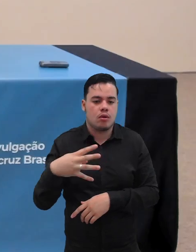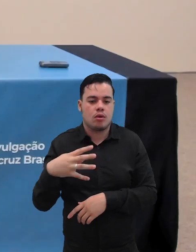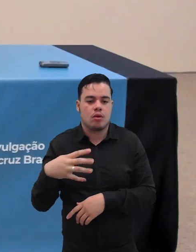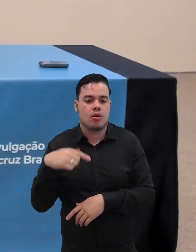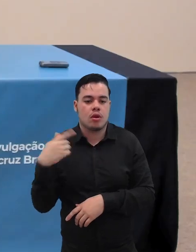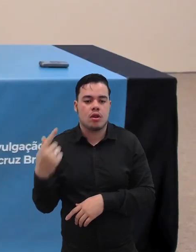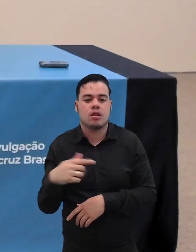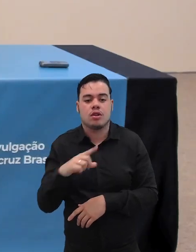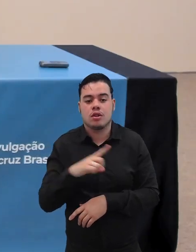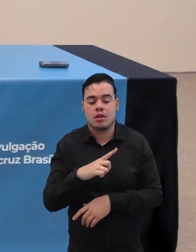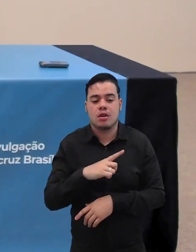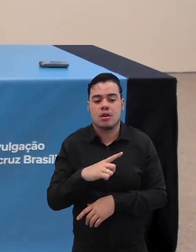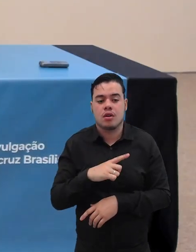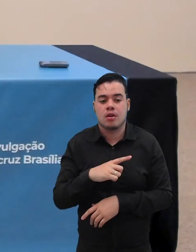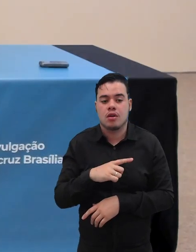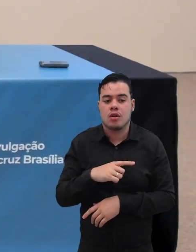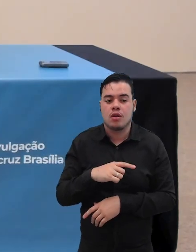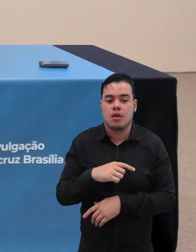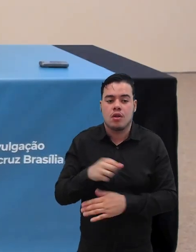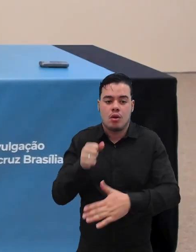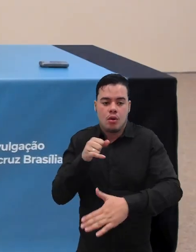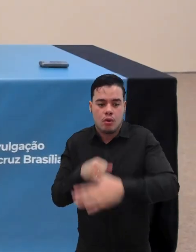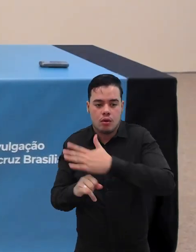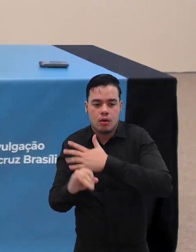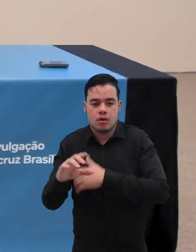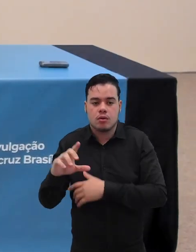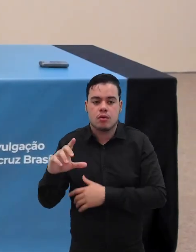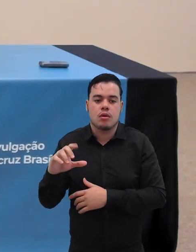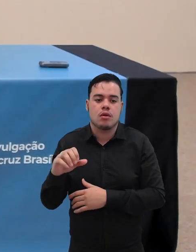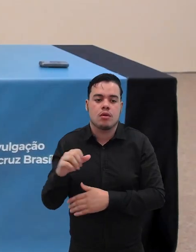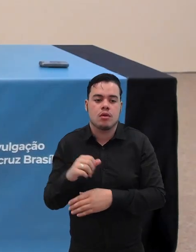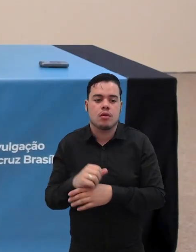a gente teve um orçamento que